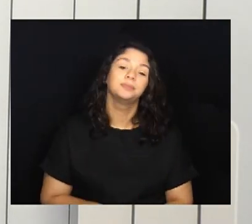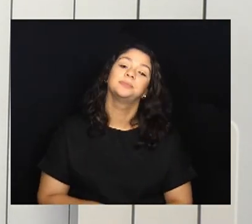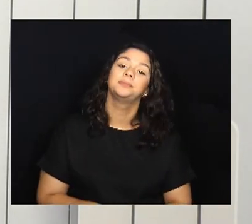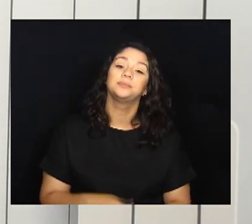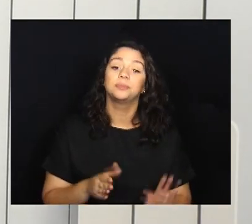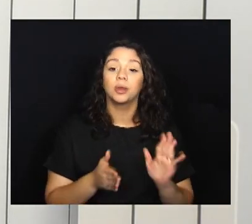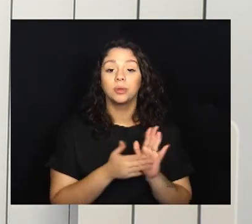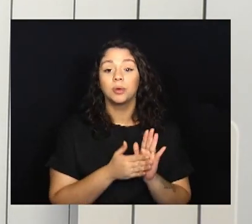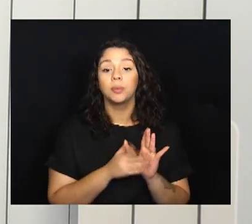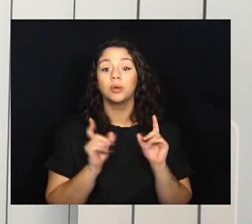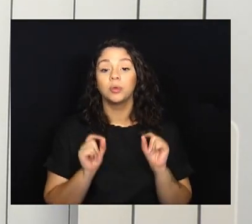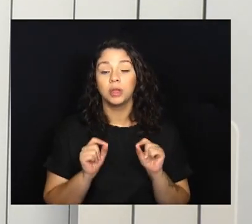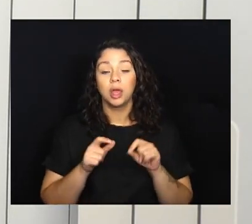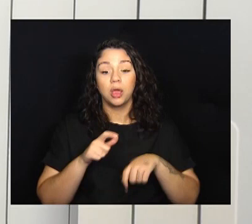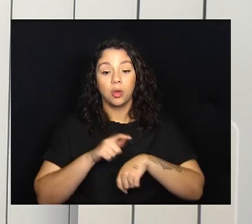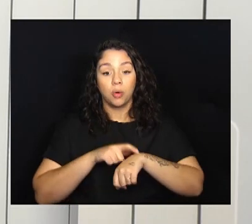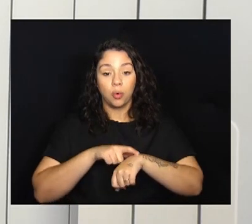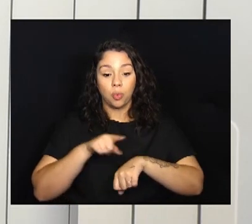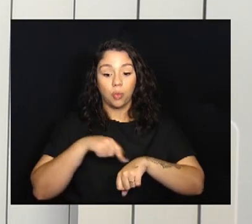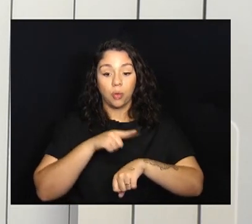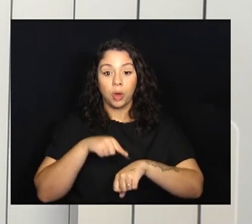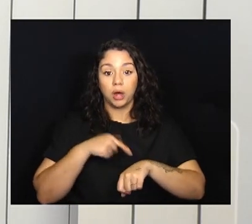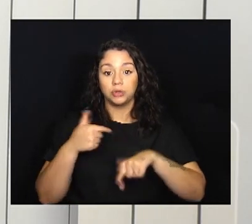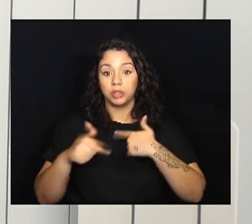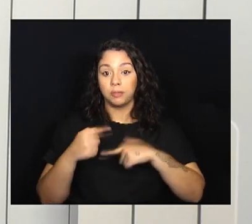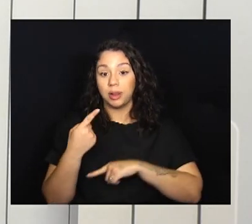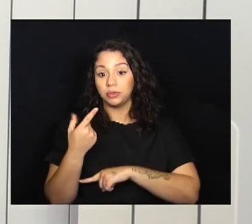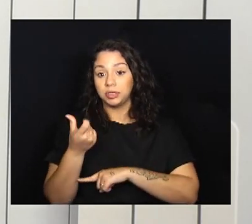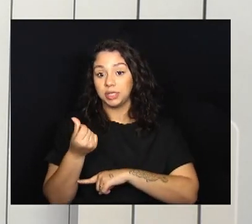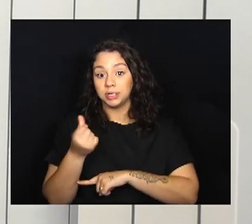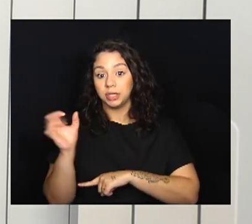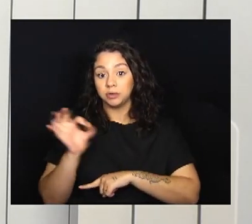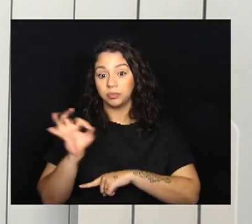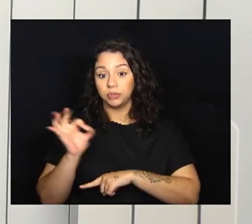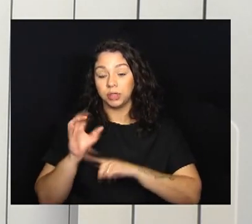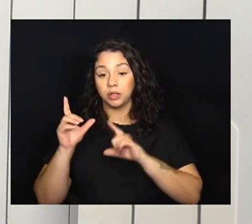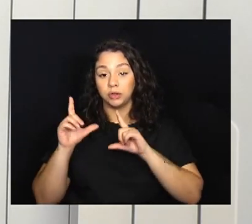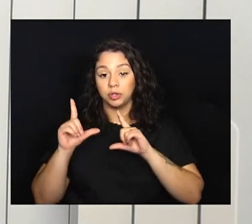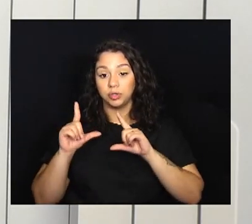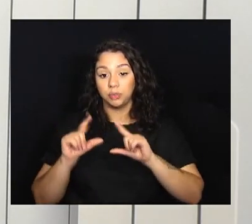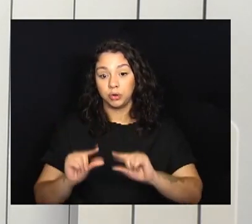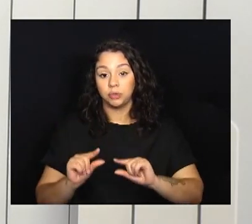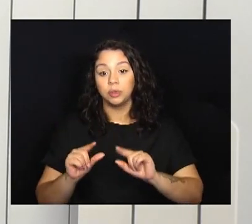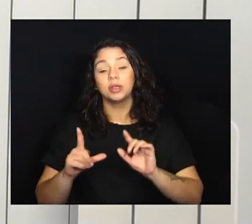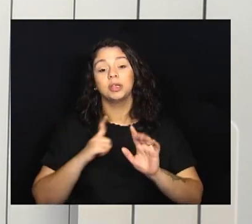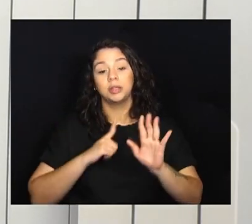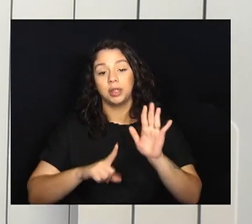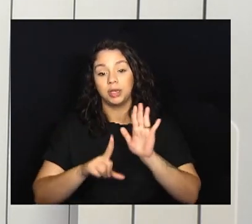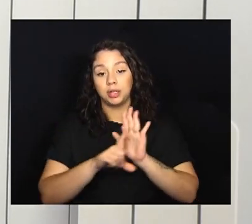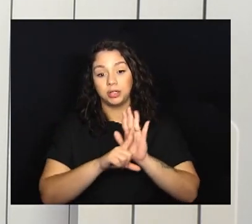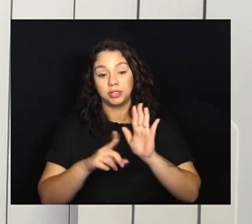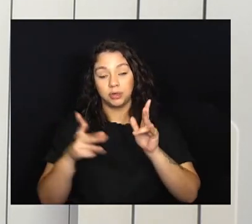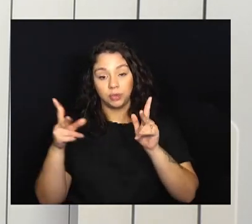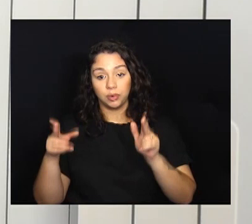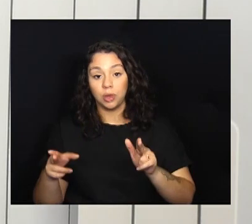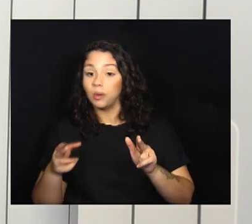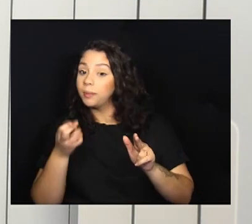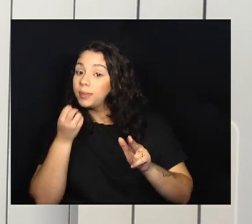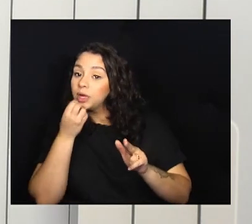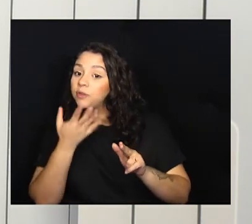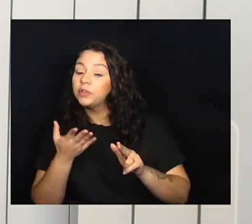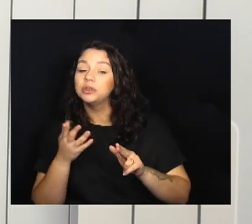propõe reduzir em 16% a jornada de quem se enquadrar na legislação e o benefício só